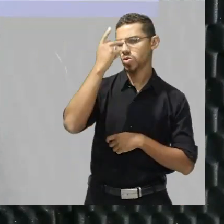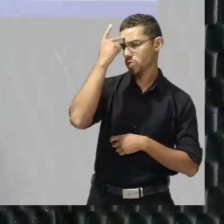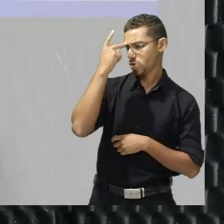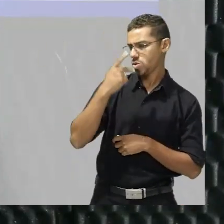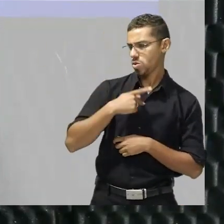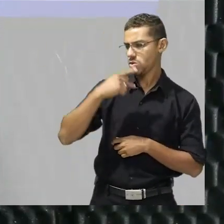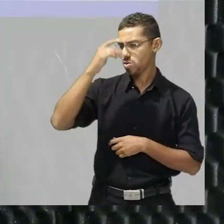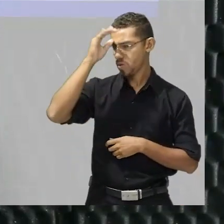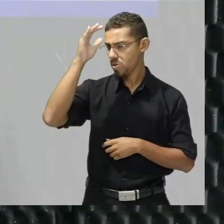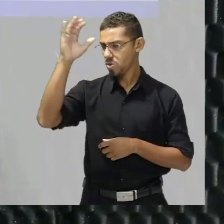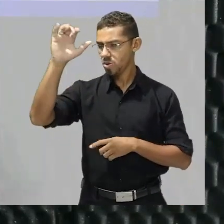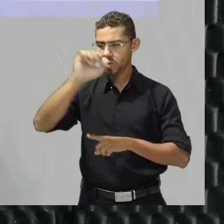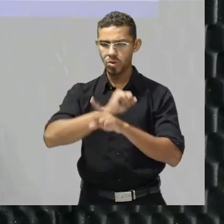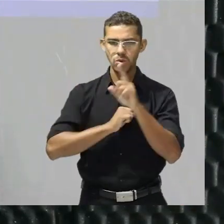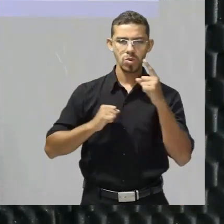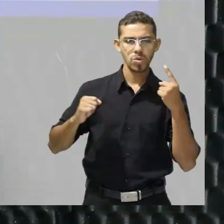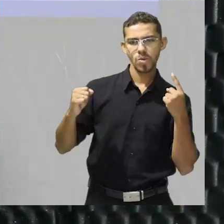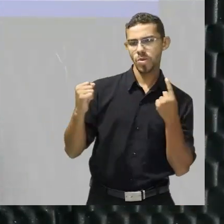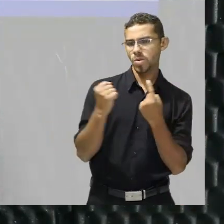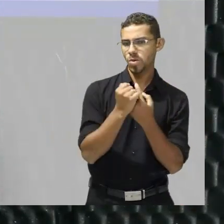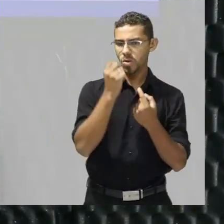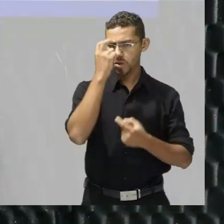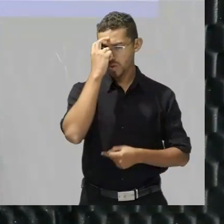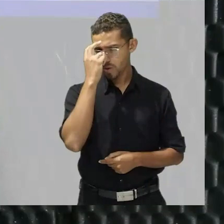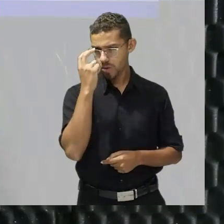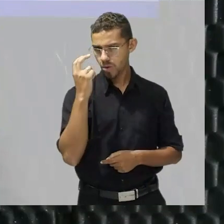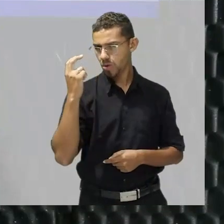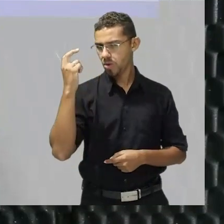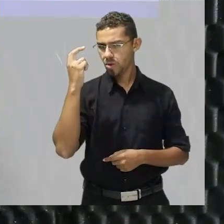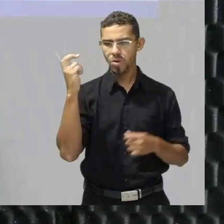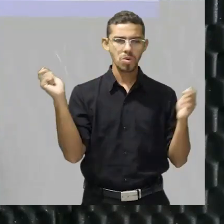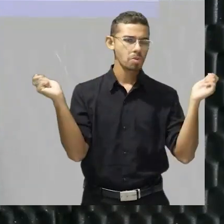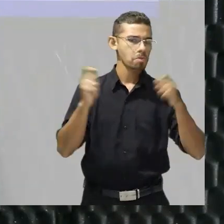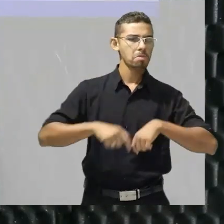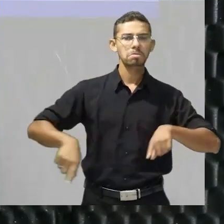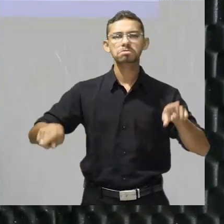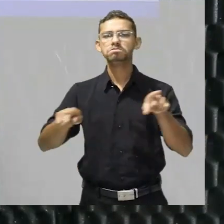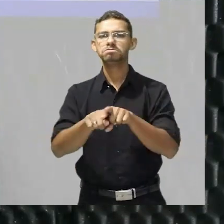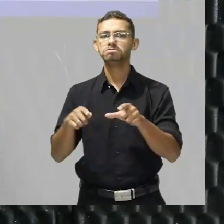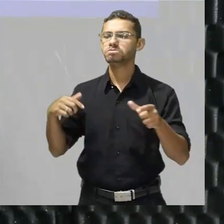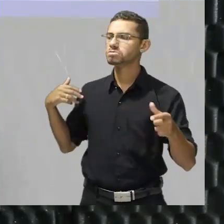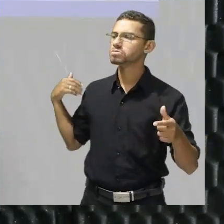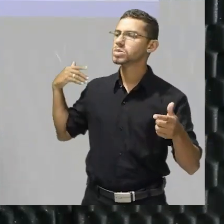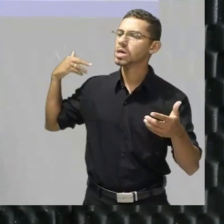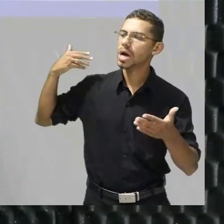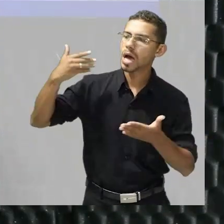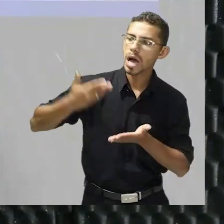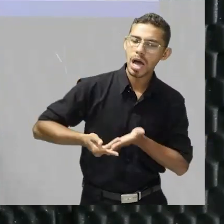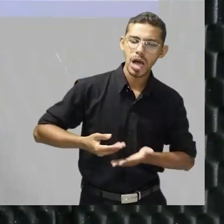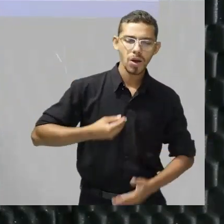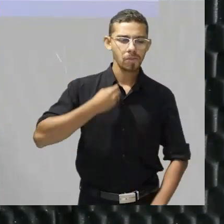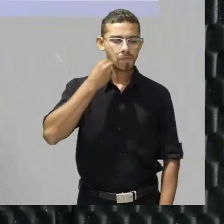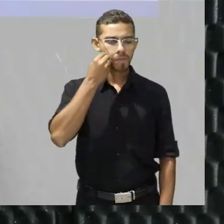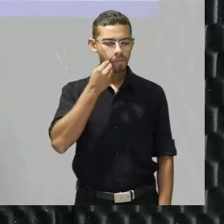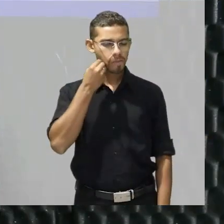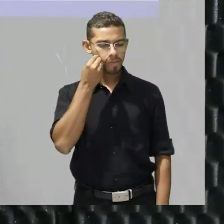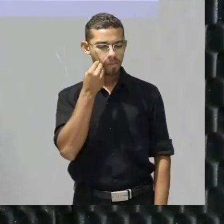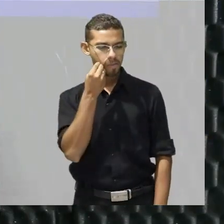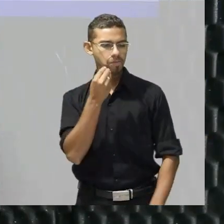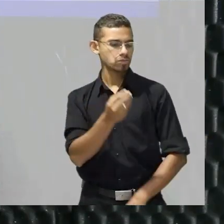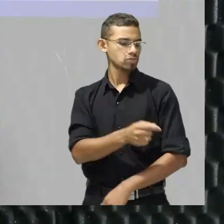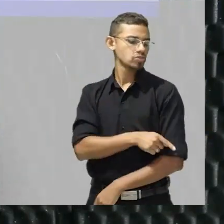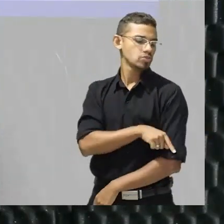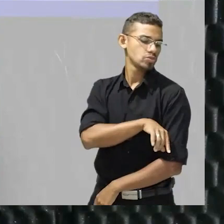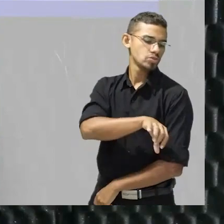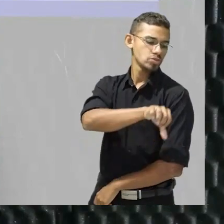o que seria esse repertório sociocultural tudo que você vai adquirindo ao longo da sua vida escolar e ao longo mesmo da sua